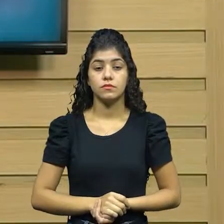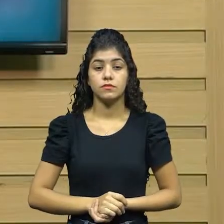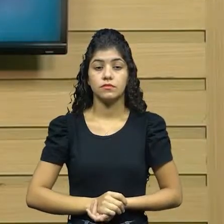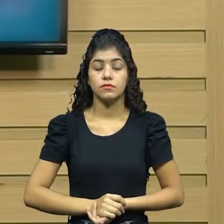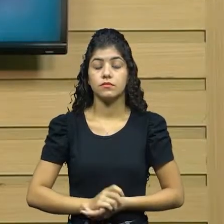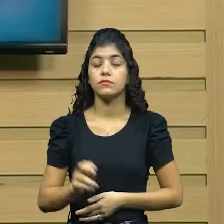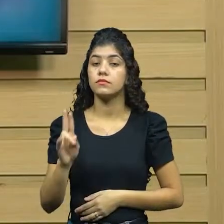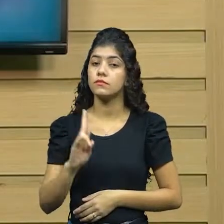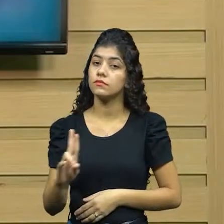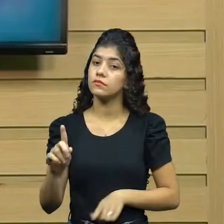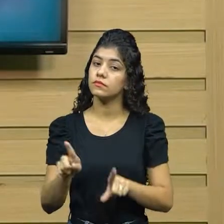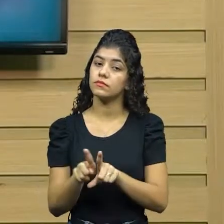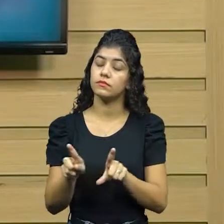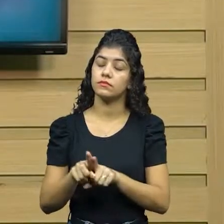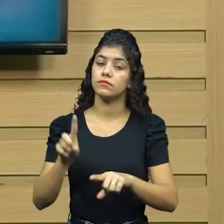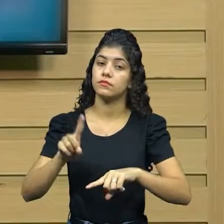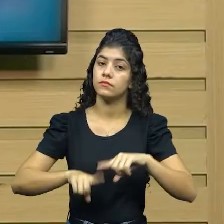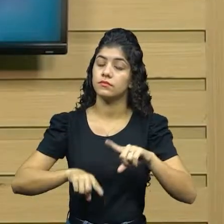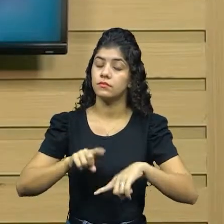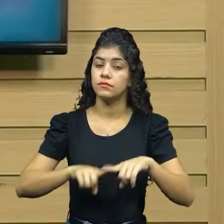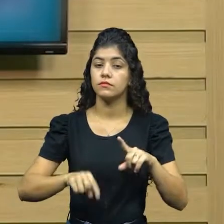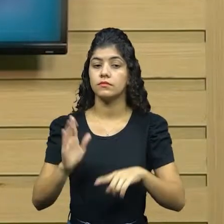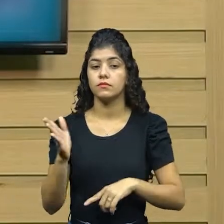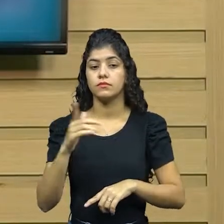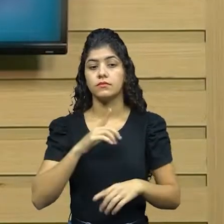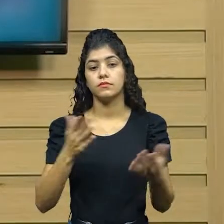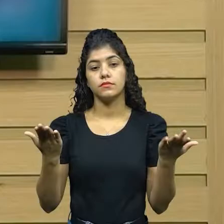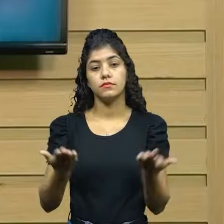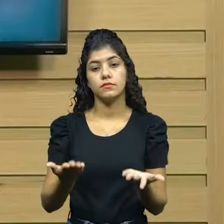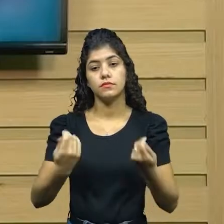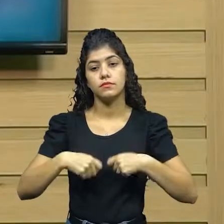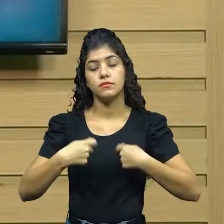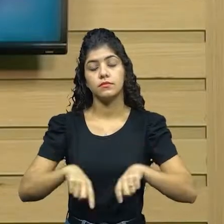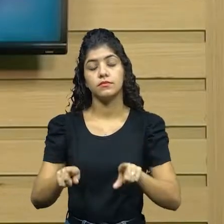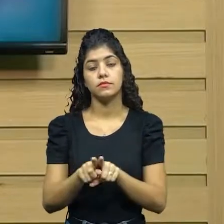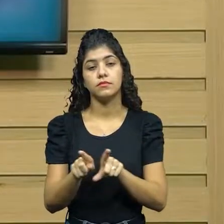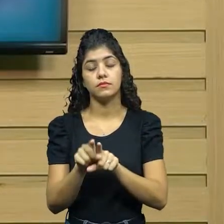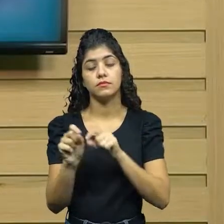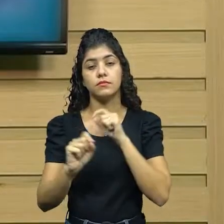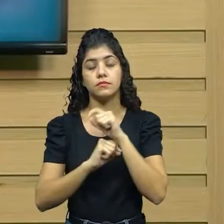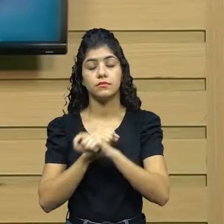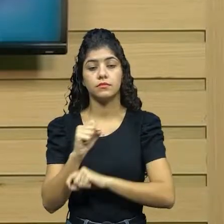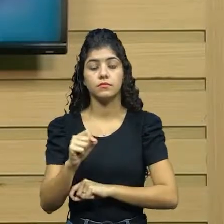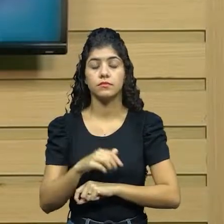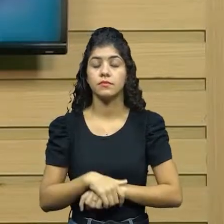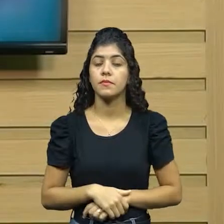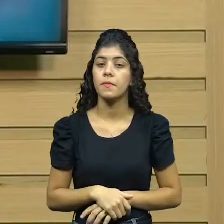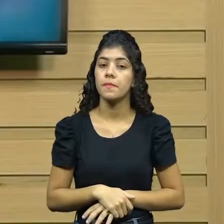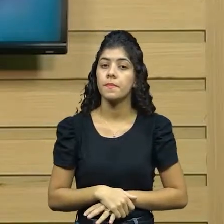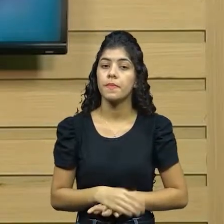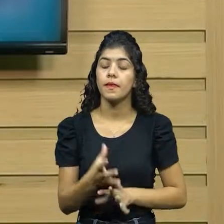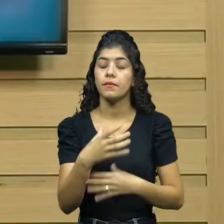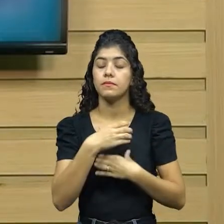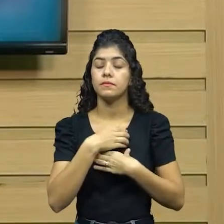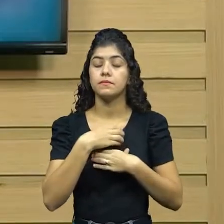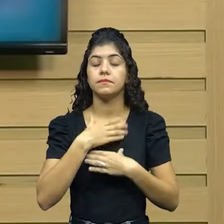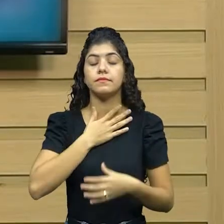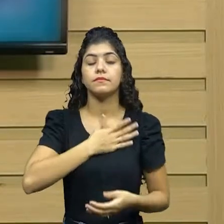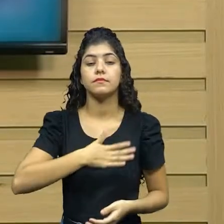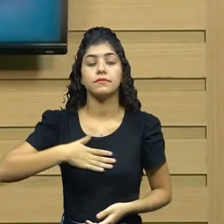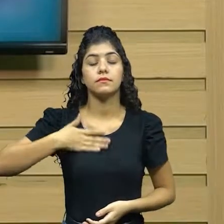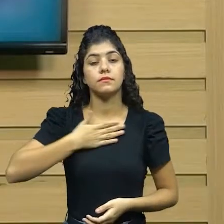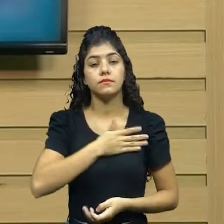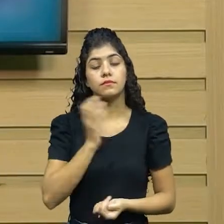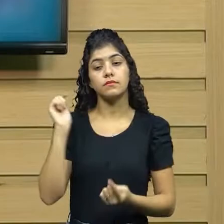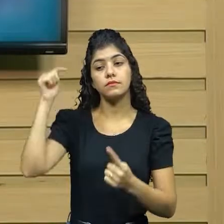consumindo os produtos das organizações, agora preciso que aqueles clientes se sentem satisfeitos a fim